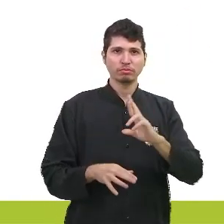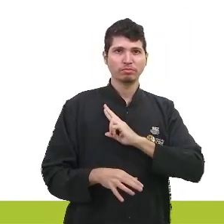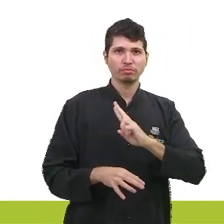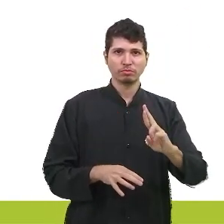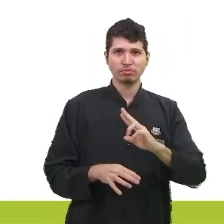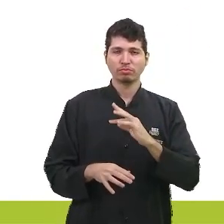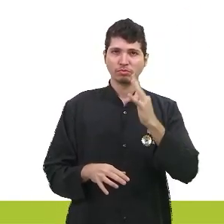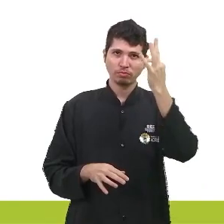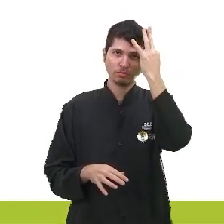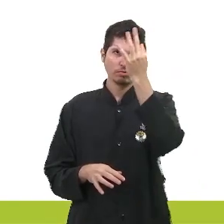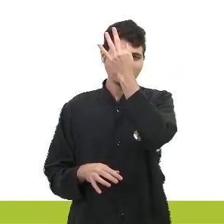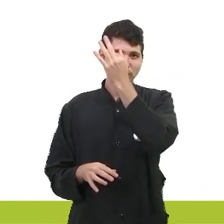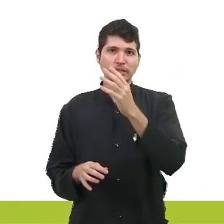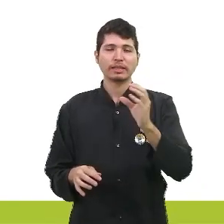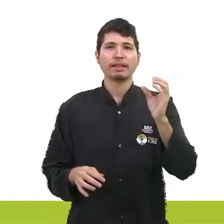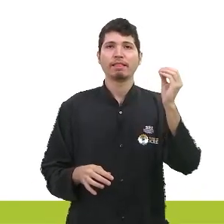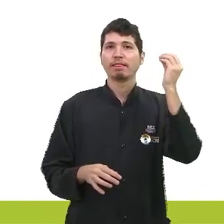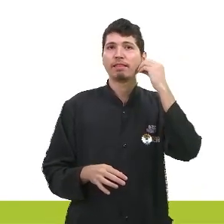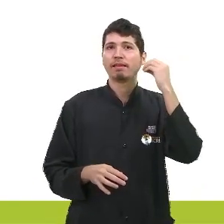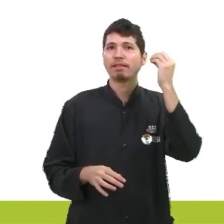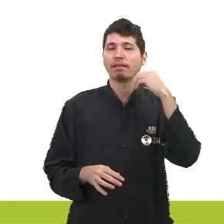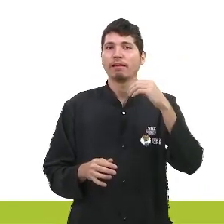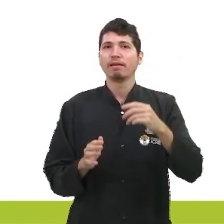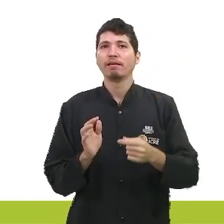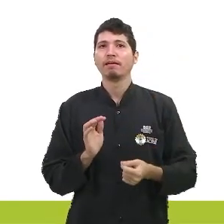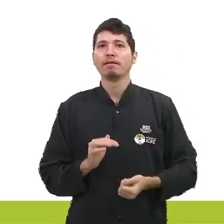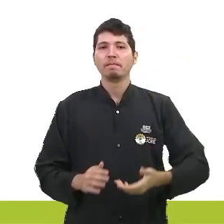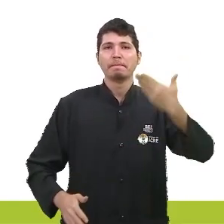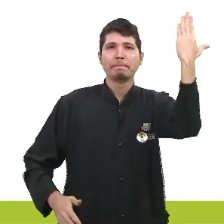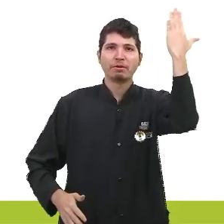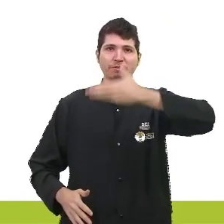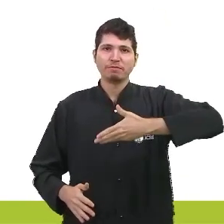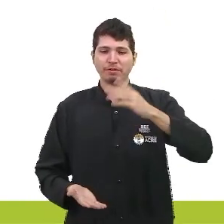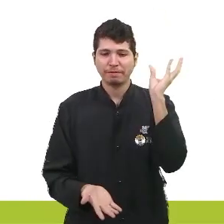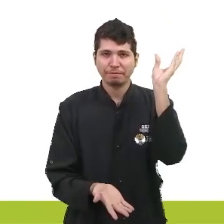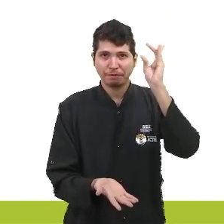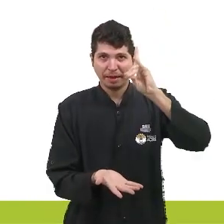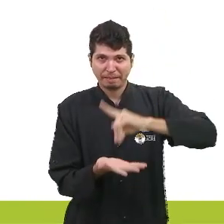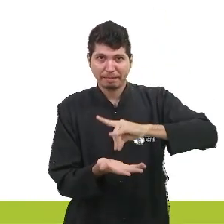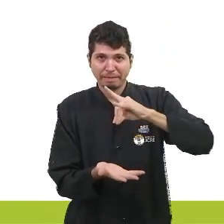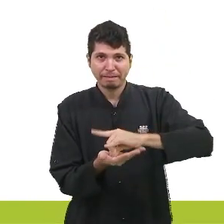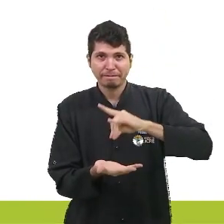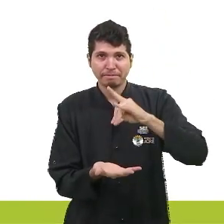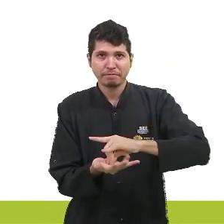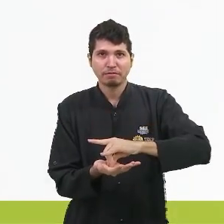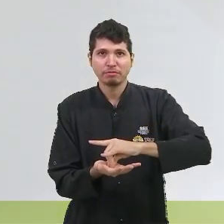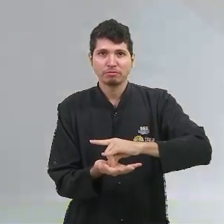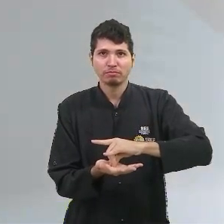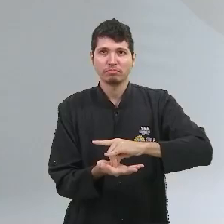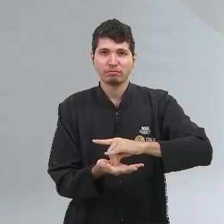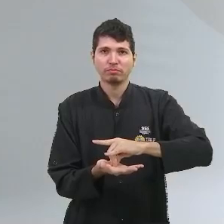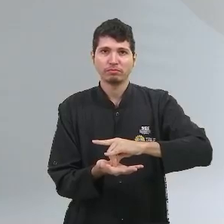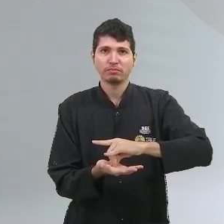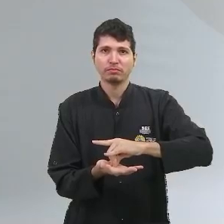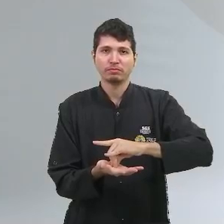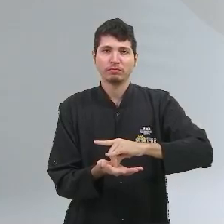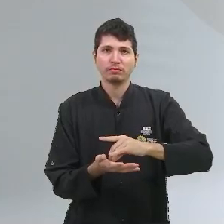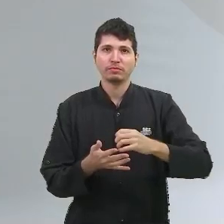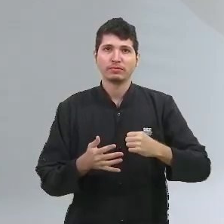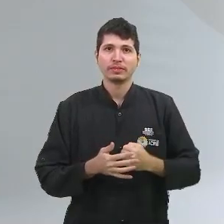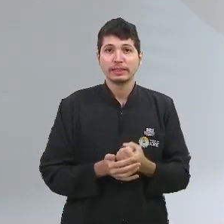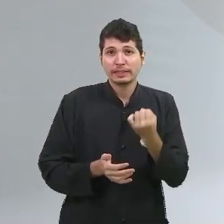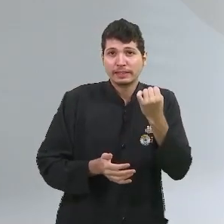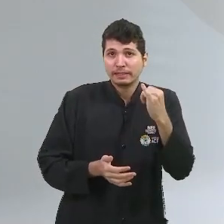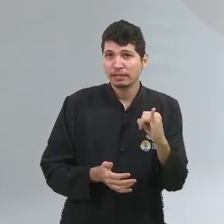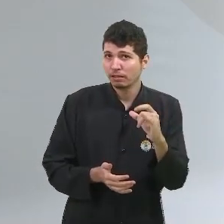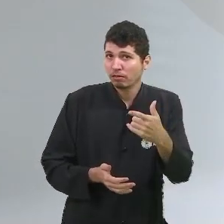a verdade absoluta por caminhos diferentes agora quando não atinge a verdade em sua Plenitude pelo menos vai